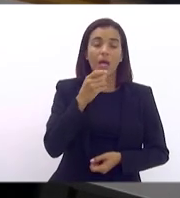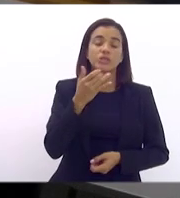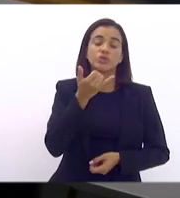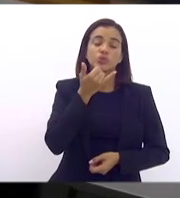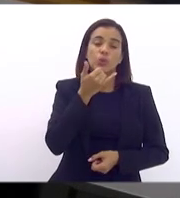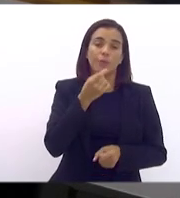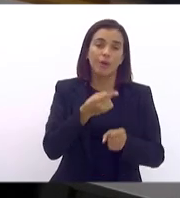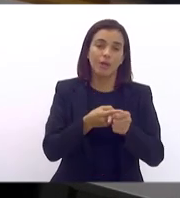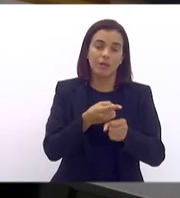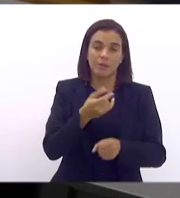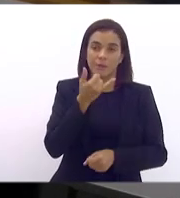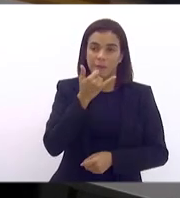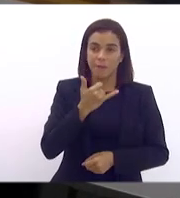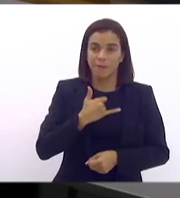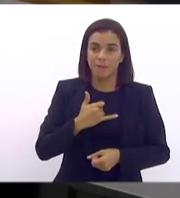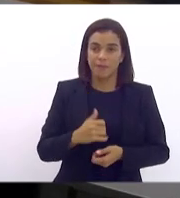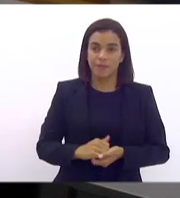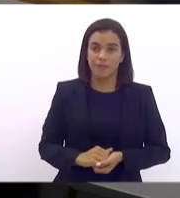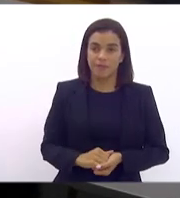Desculpa, perdão.